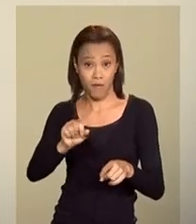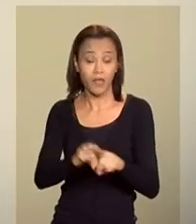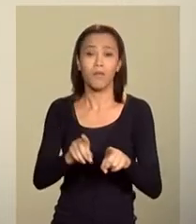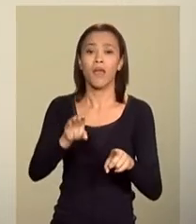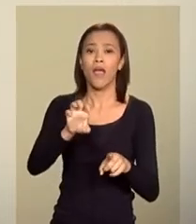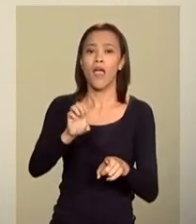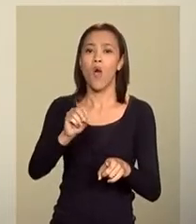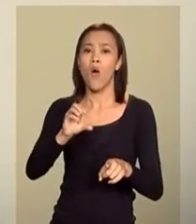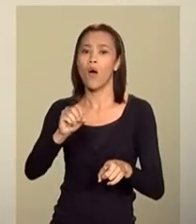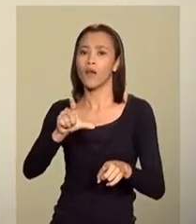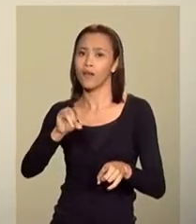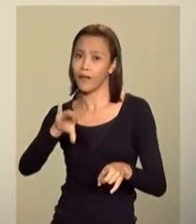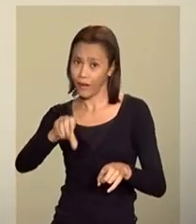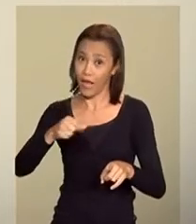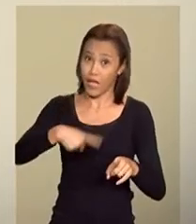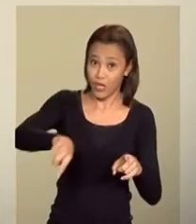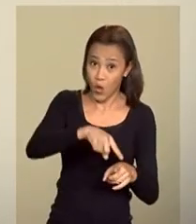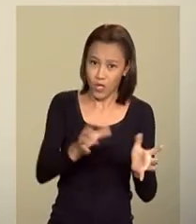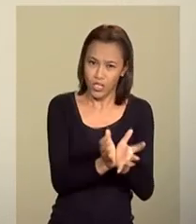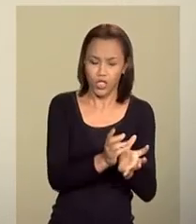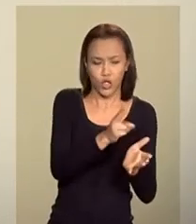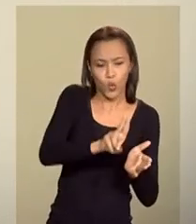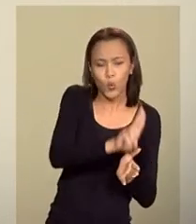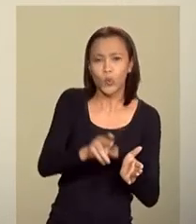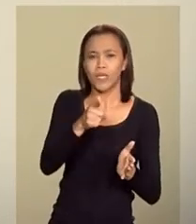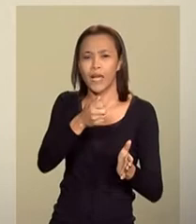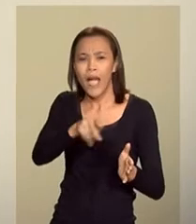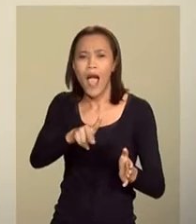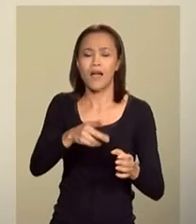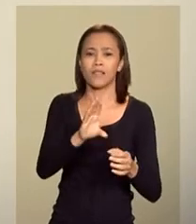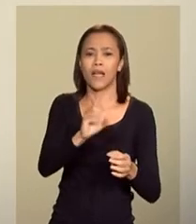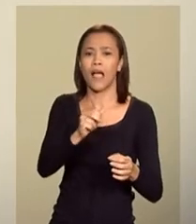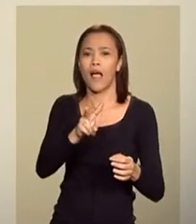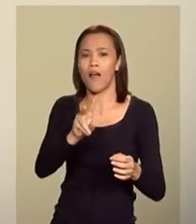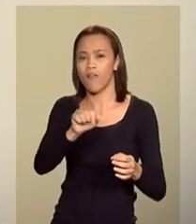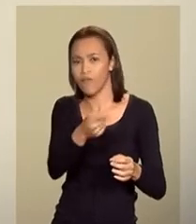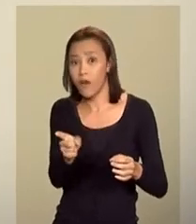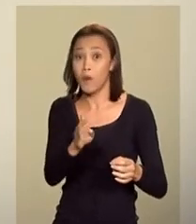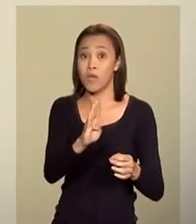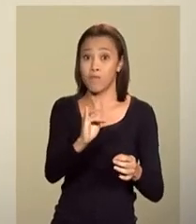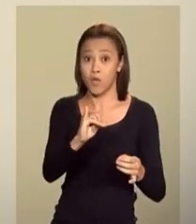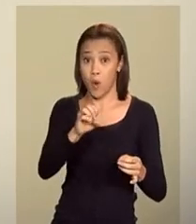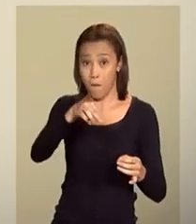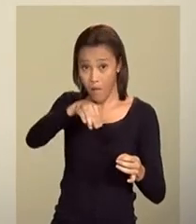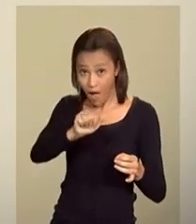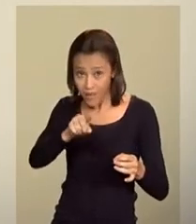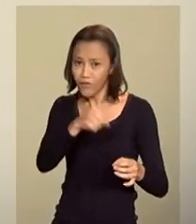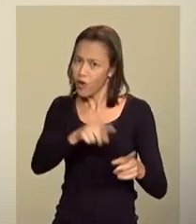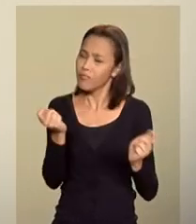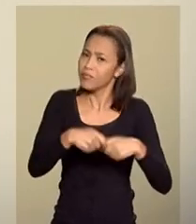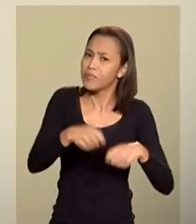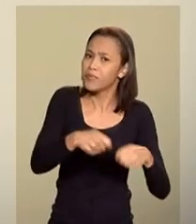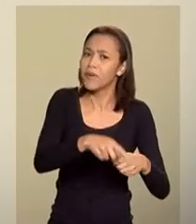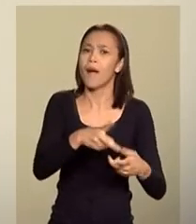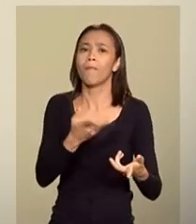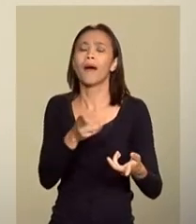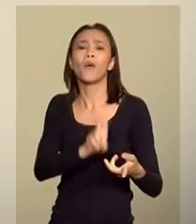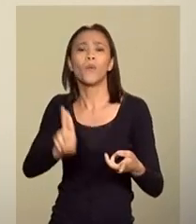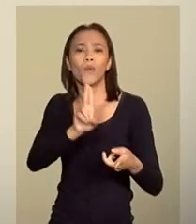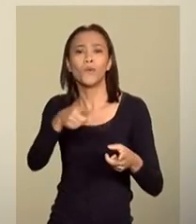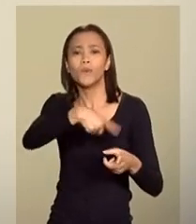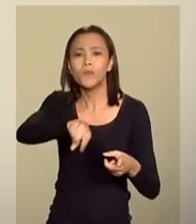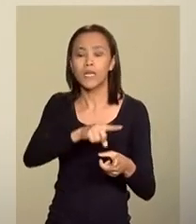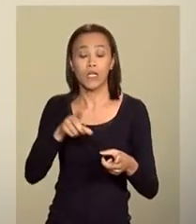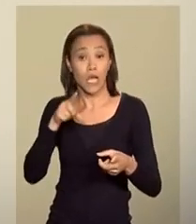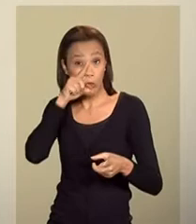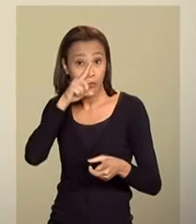nosso Parque térmico que utiliza gás dias e o carvão e biomassa foi concebido com a capacidade de compensar